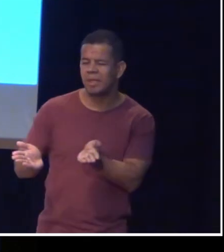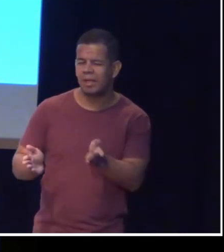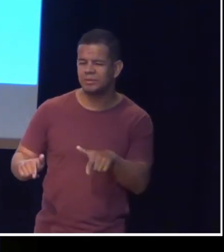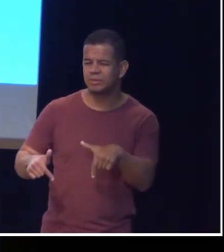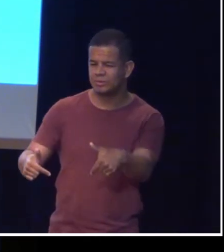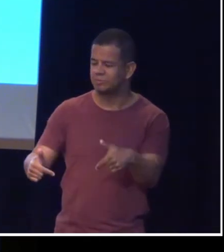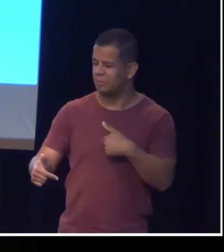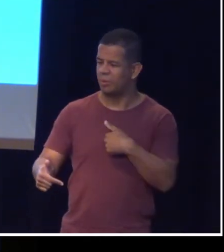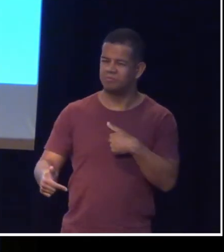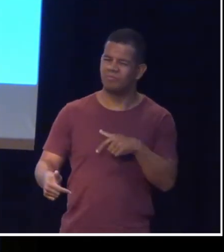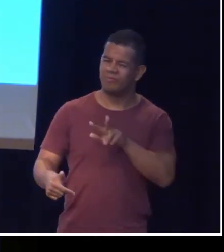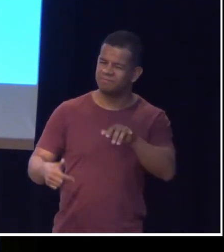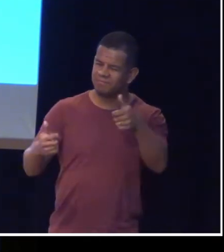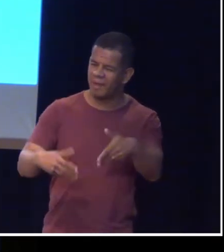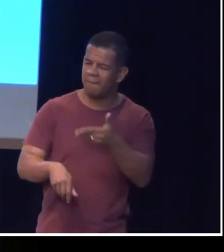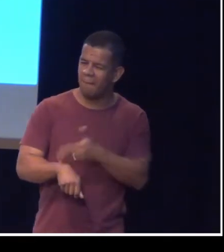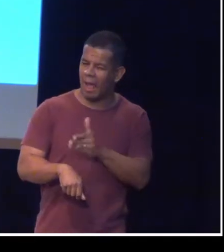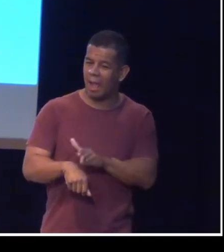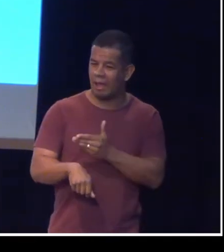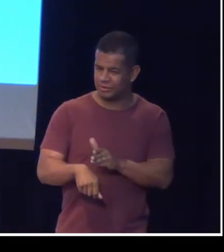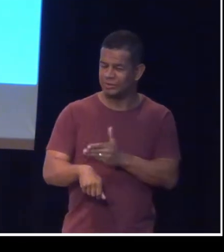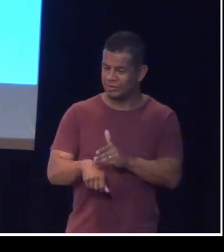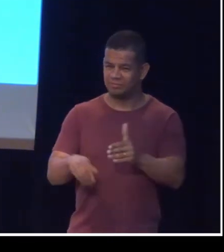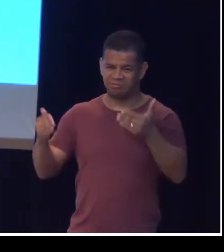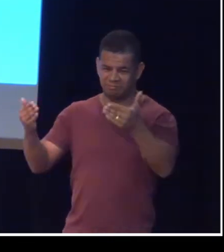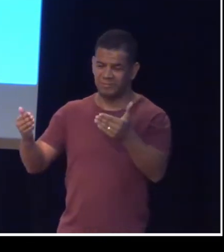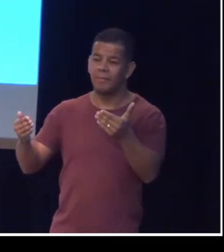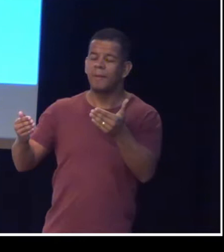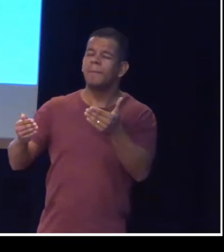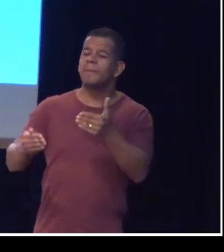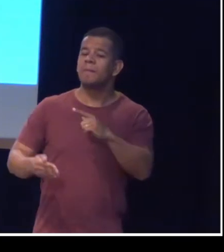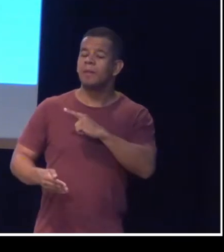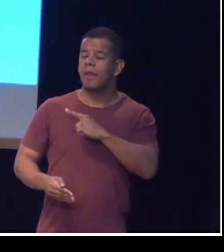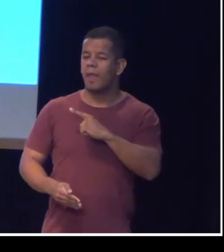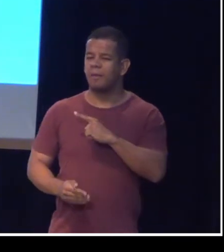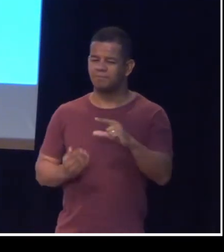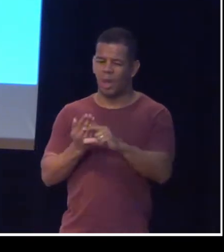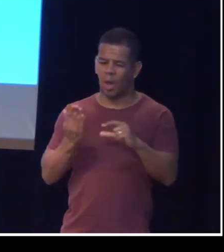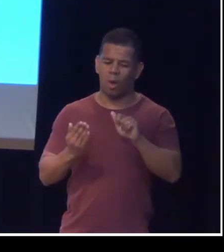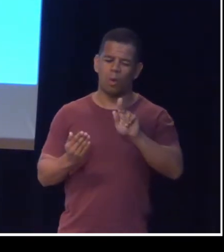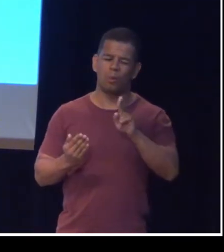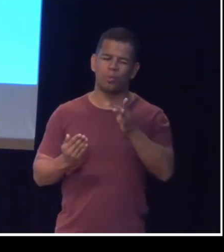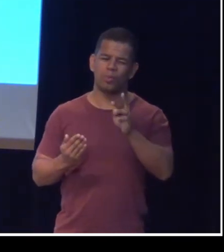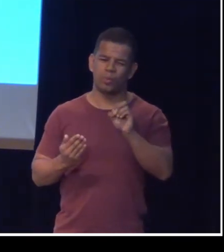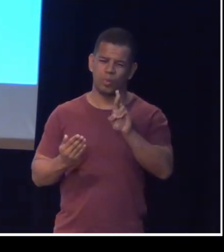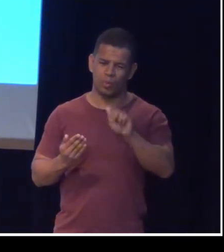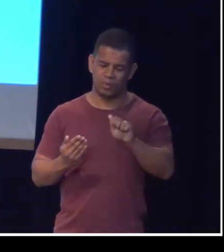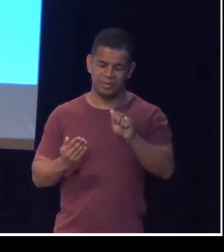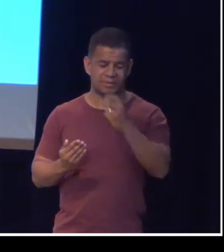consideração Prates. Né? Prates é uma autora cega, né, e que teve grandes dificuldades para poder escrever essa relação de